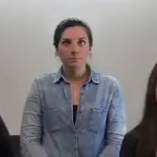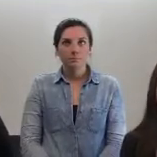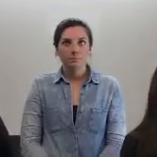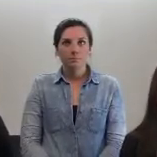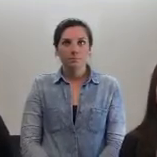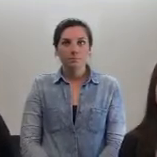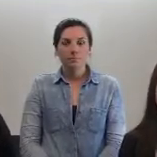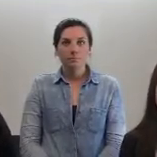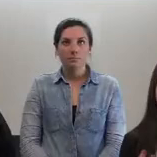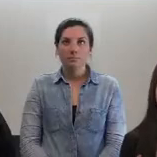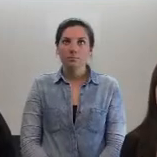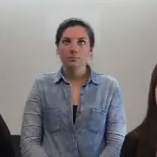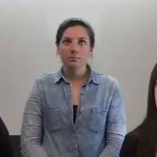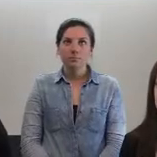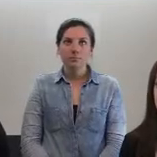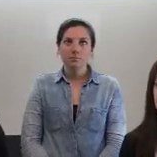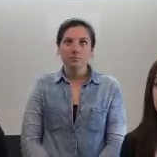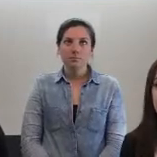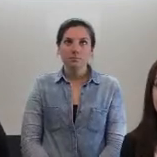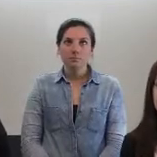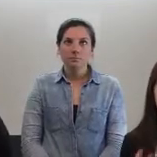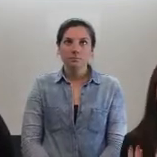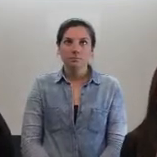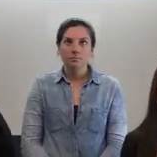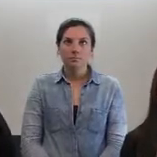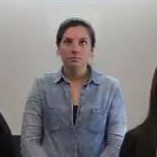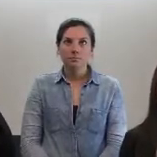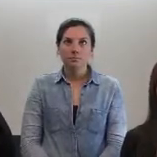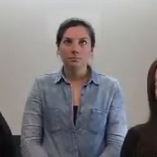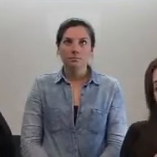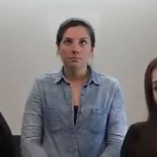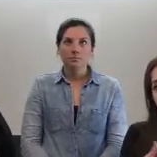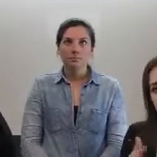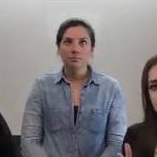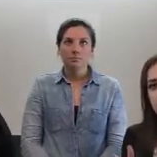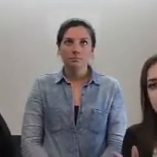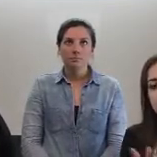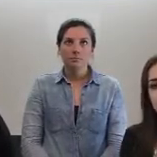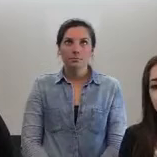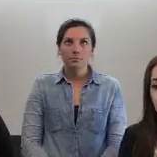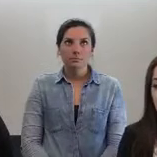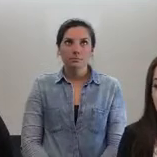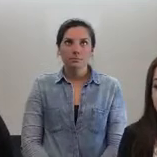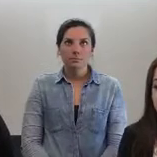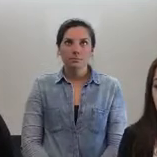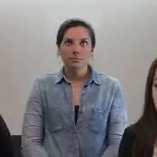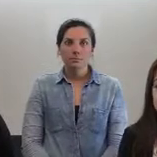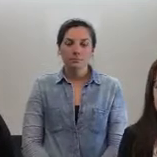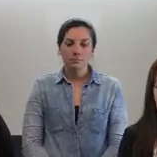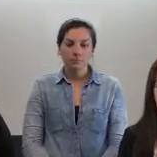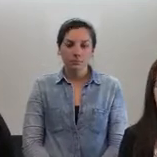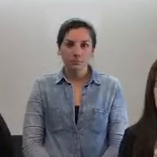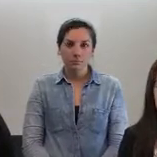podem ser diários, semanais, semestrais, anuais, é tudo que tem uma periodicidade mesmo.